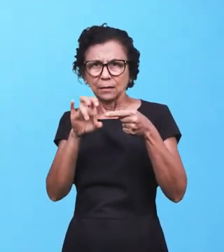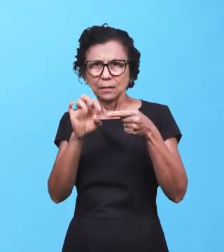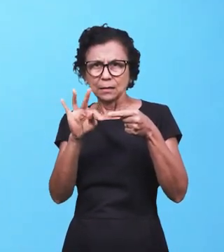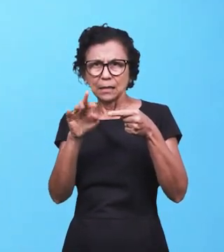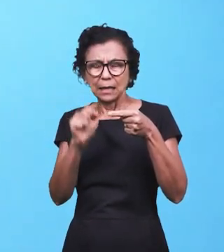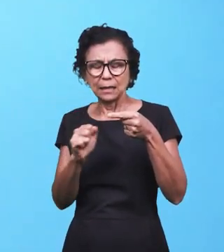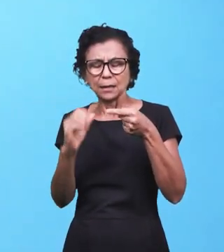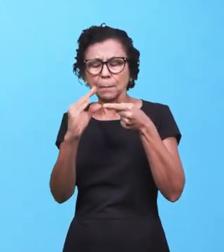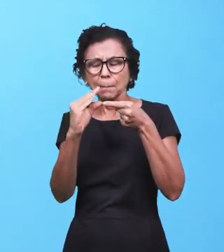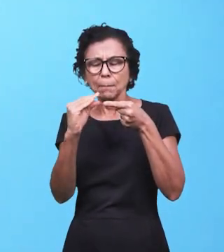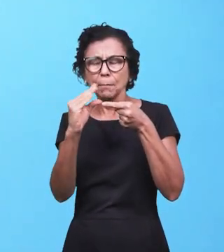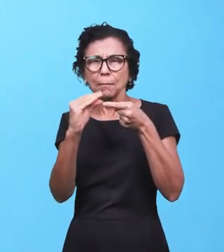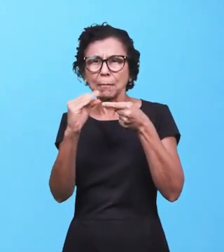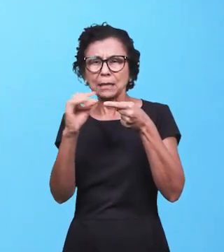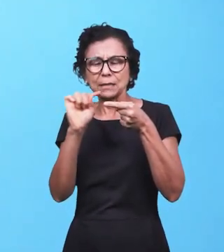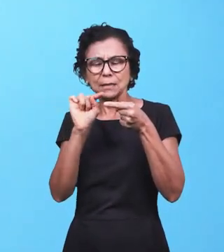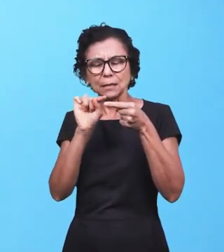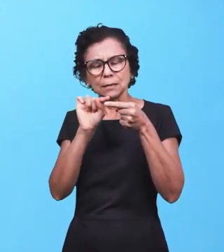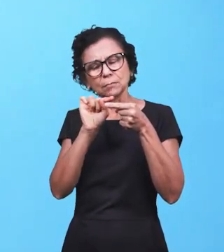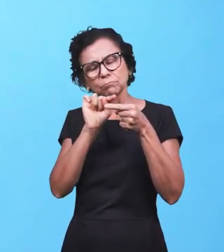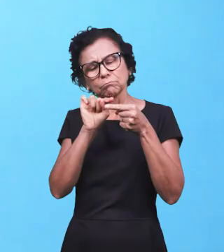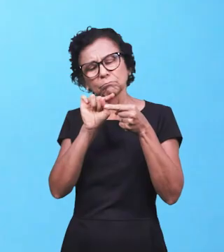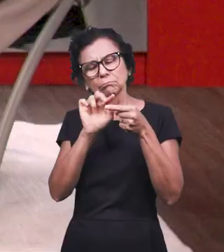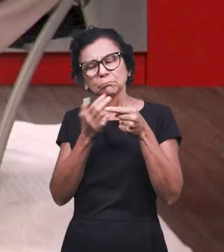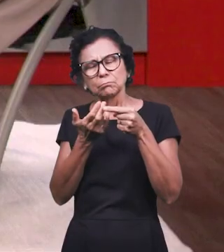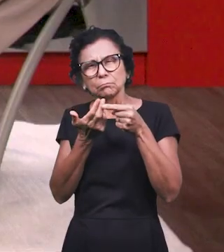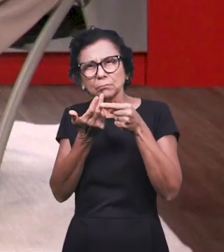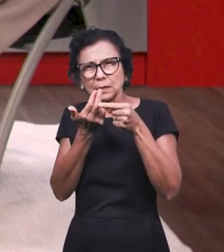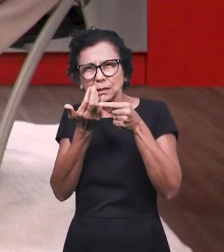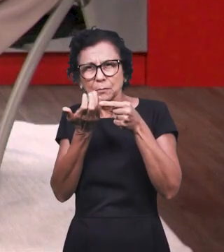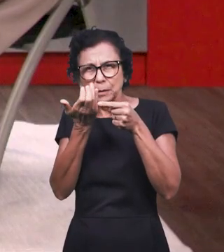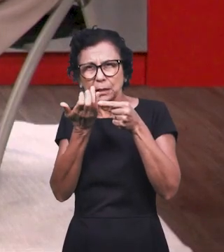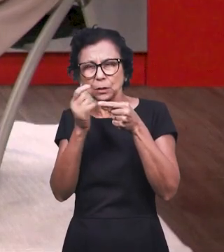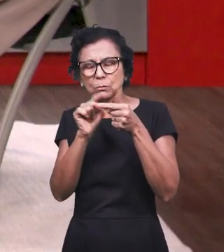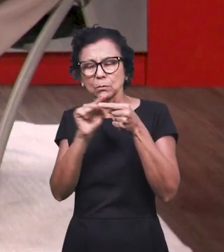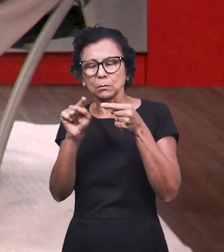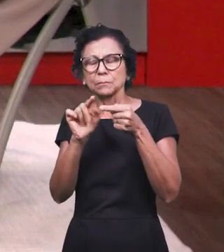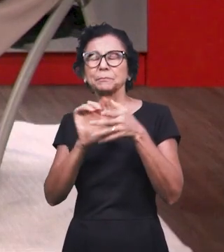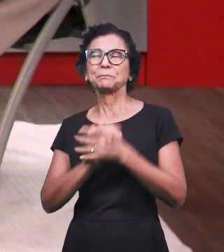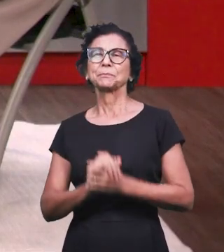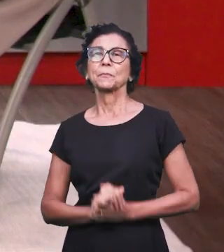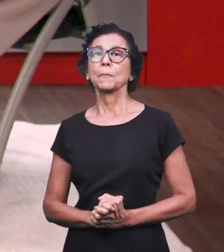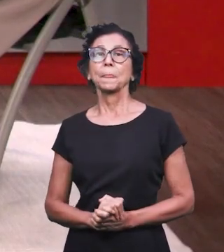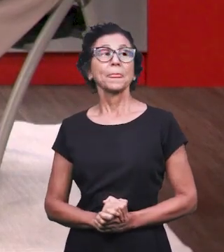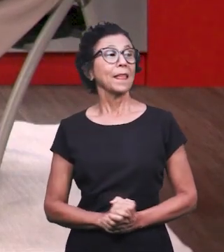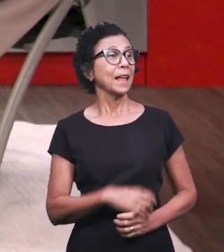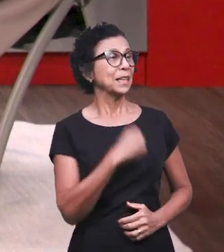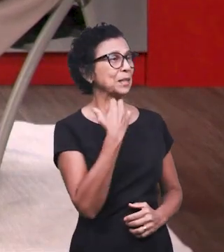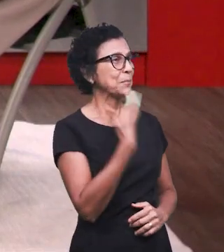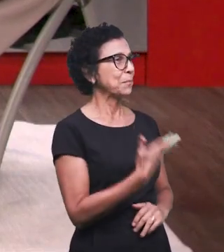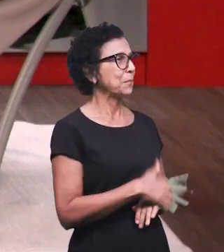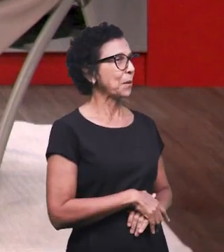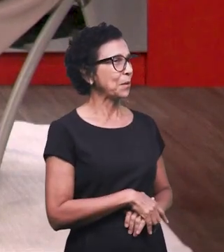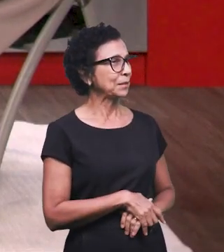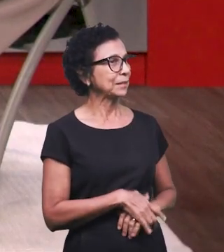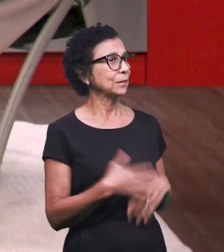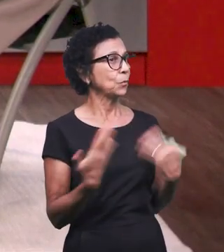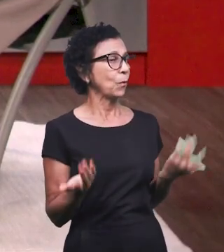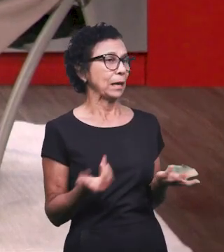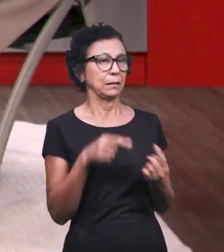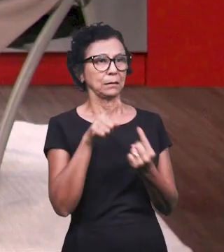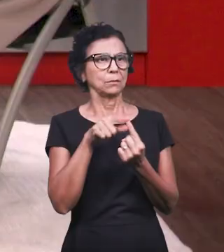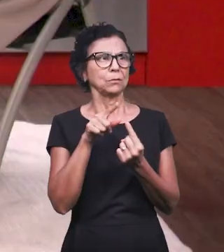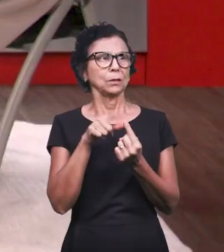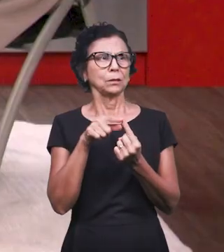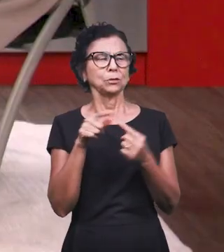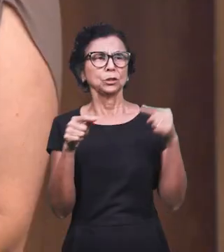alcançar melhor aquelas áreas mais posteriores também. Ah, muito bom a gente saber, né? Porque é a primeira coisa que a gente tem que saber, qual tipo de escova a